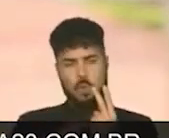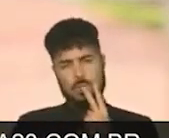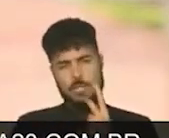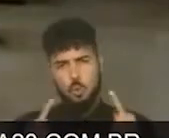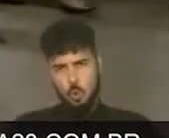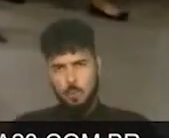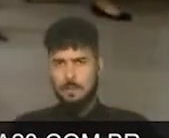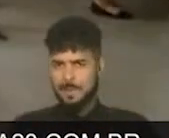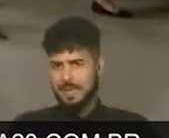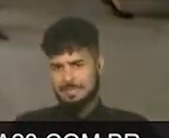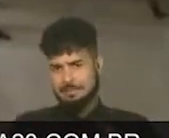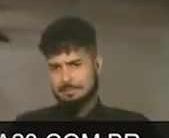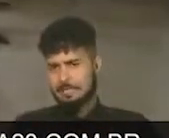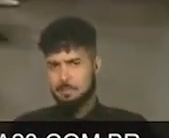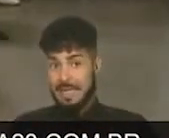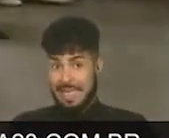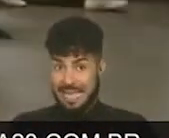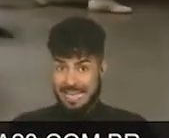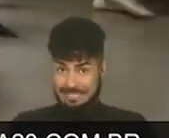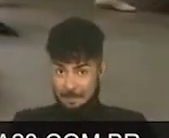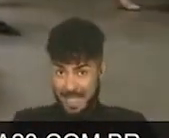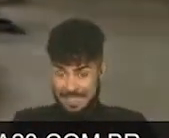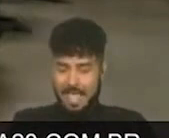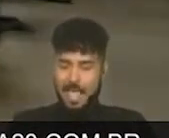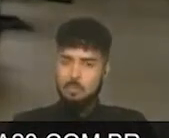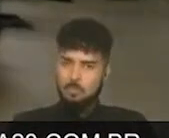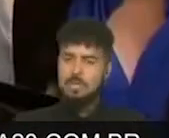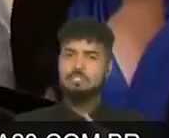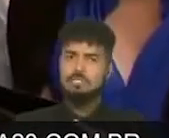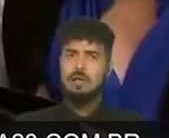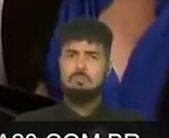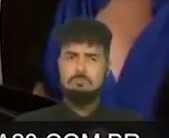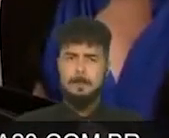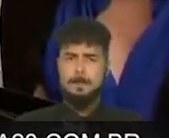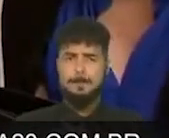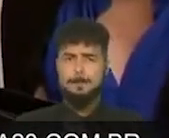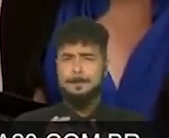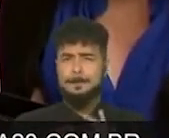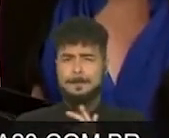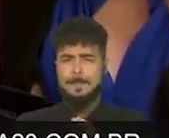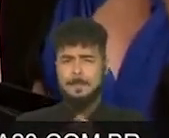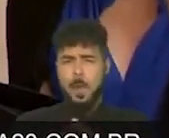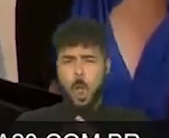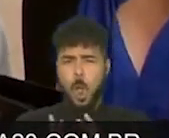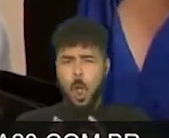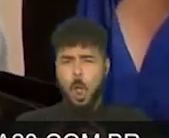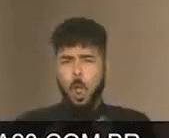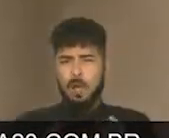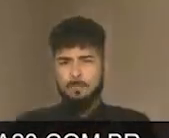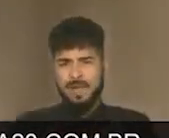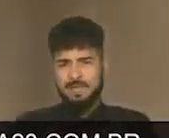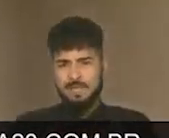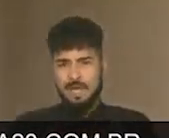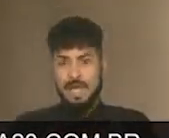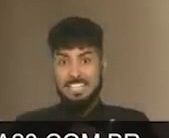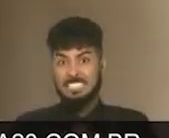mais necessário, né? O câncer de pele é provocado pelo crescimento anormal e descontrolado das células que compõem a pele